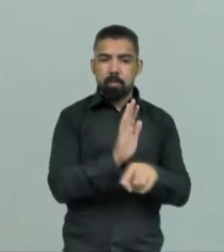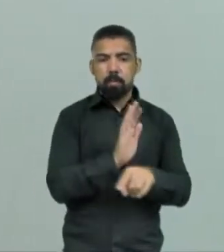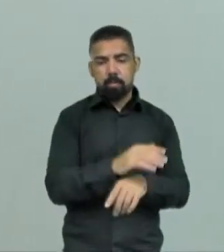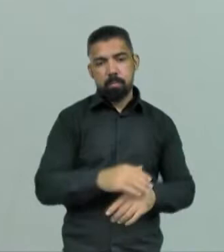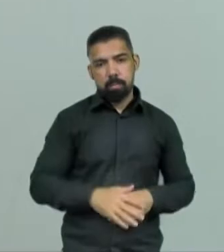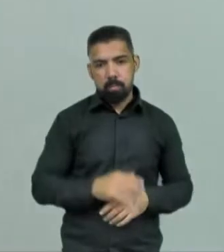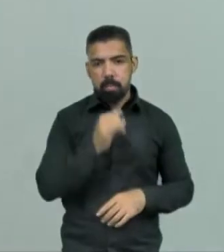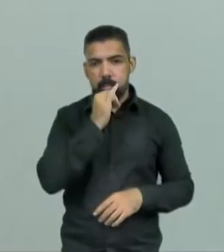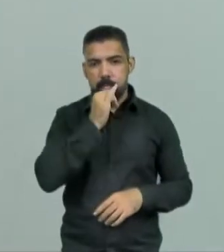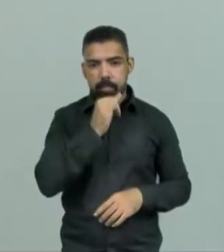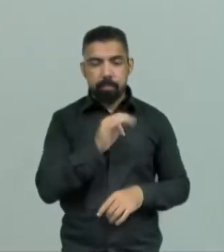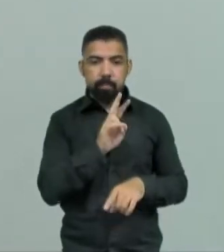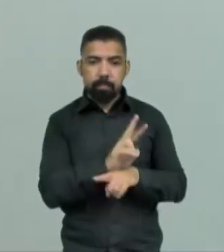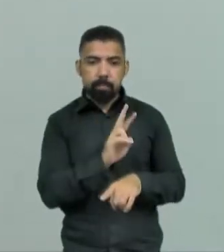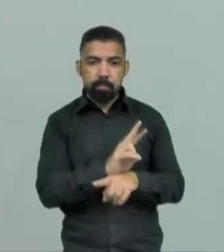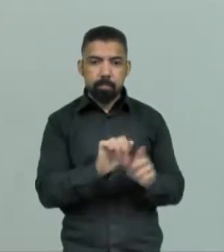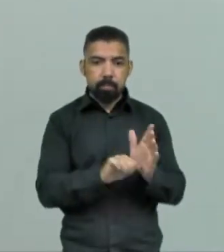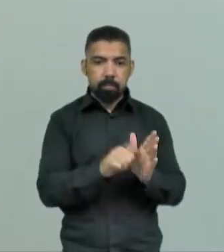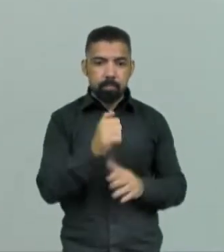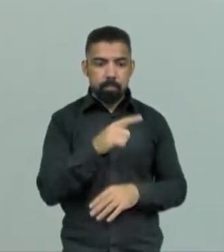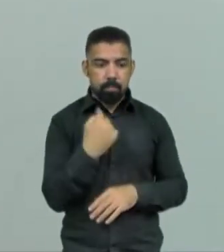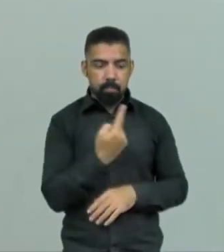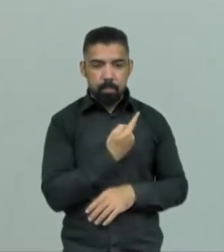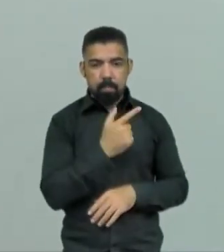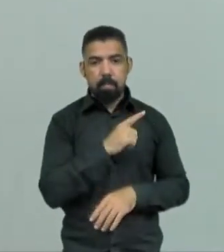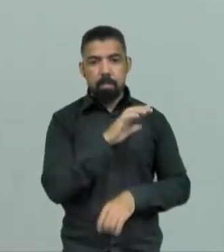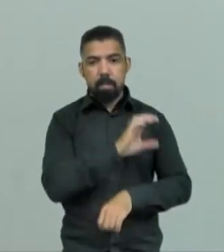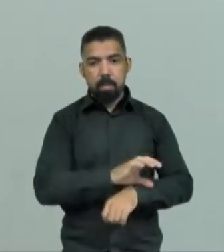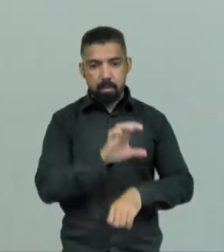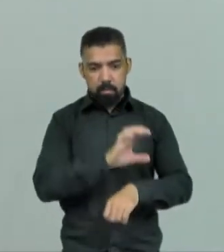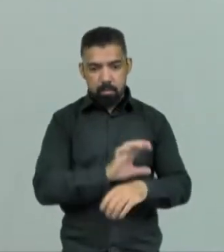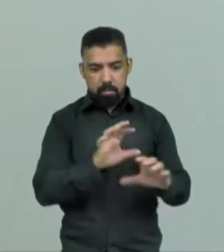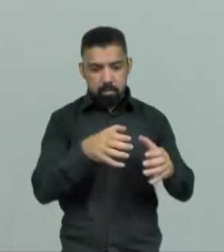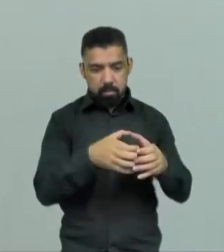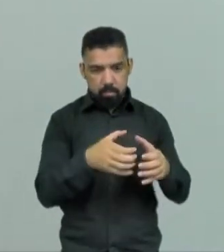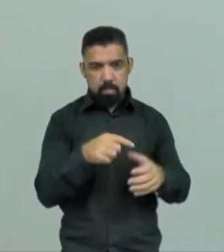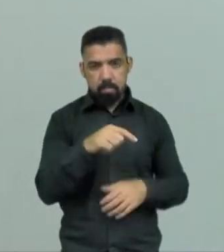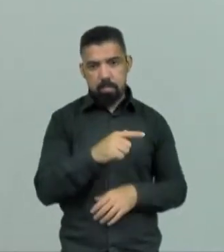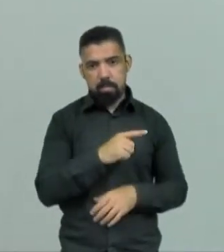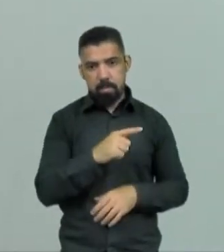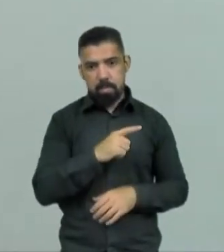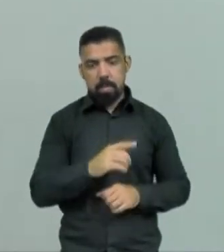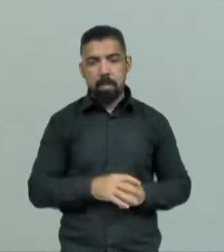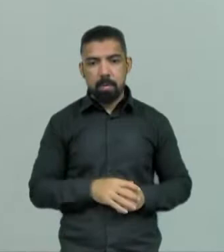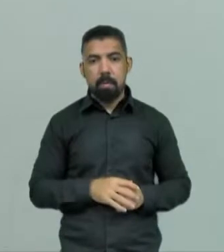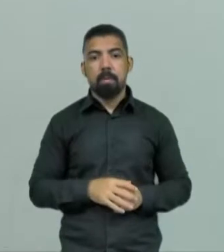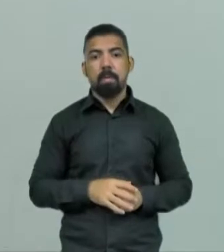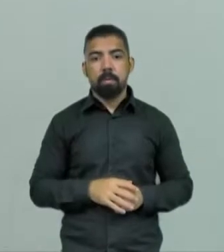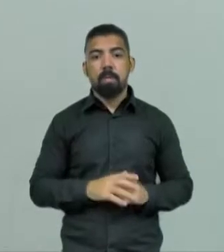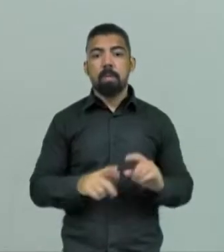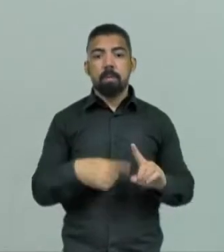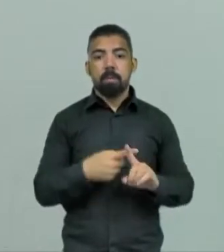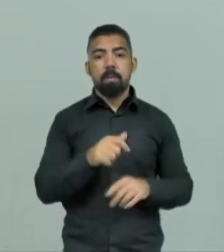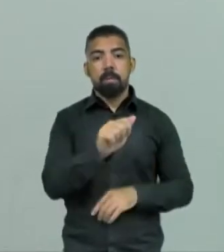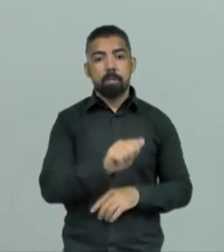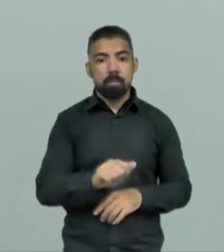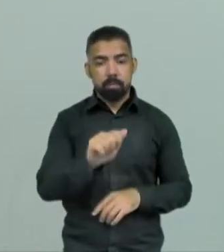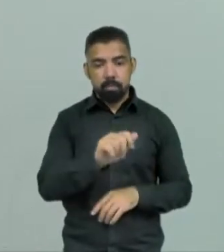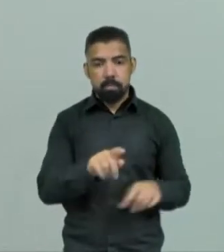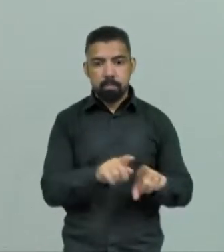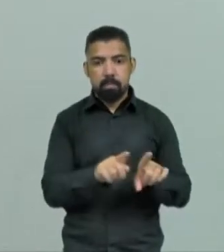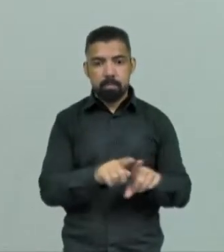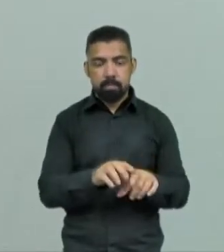atenção primária, nós temos os grupos de terapia comunitária, que são muito importantes, as associações, os